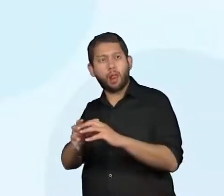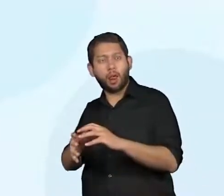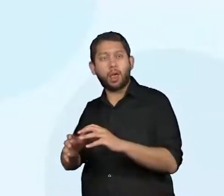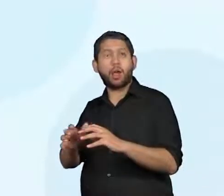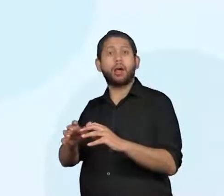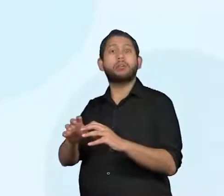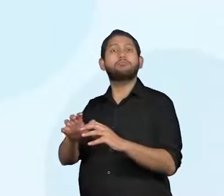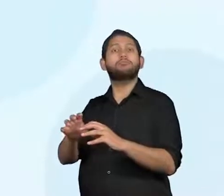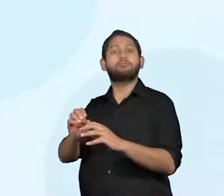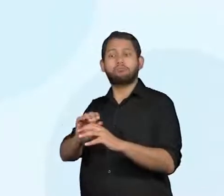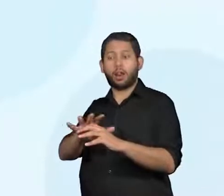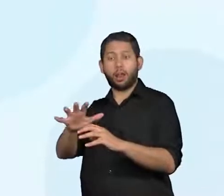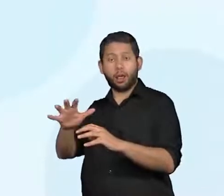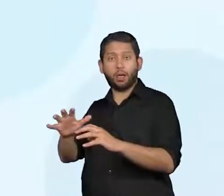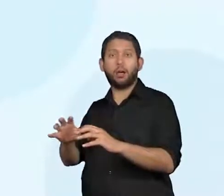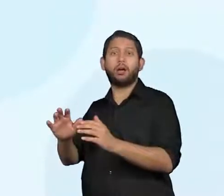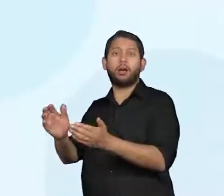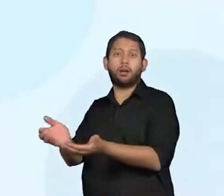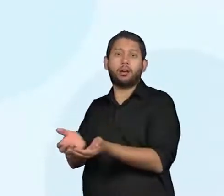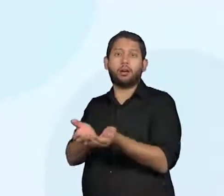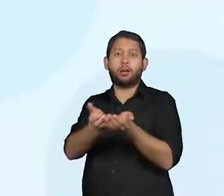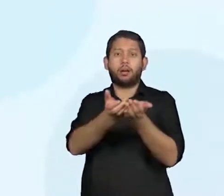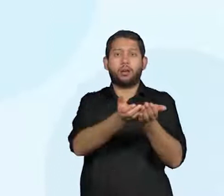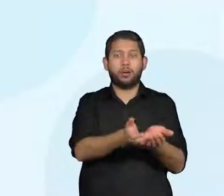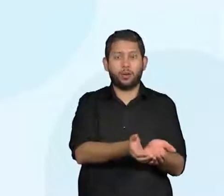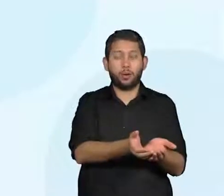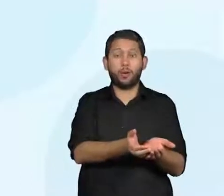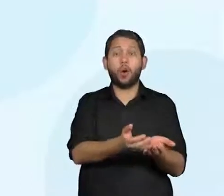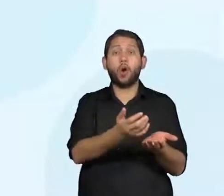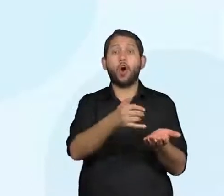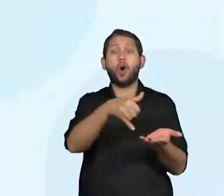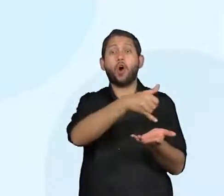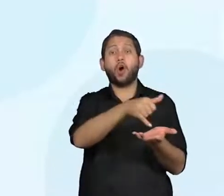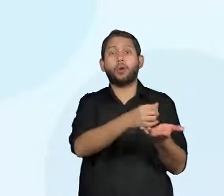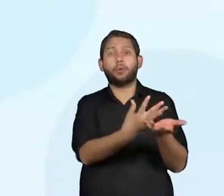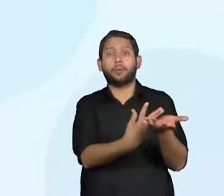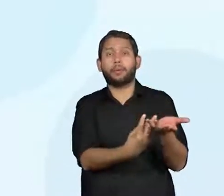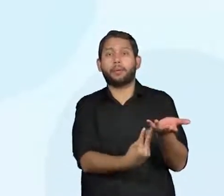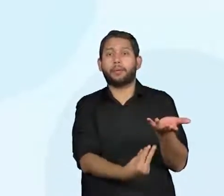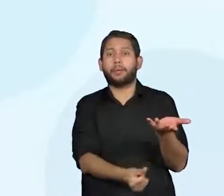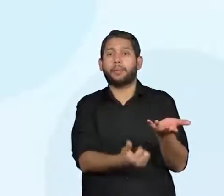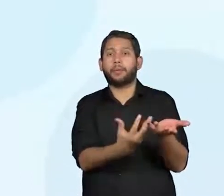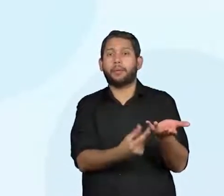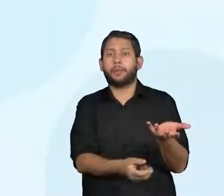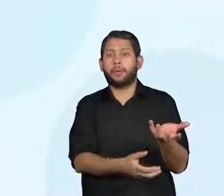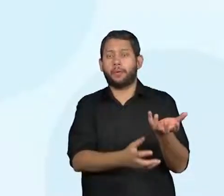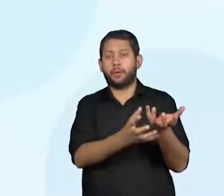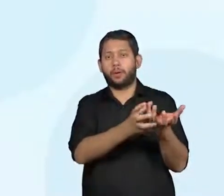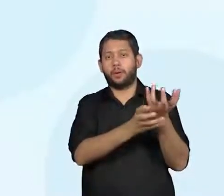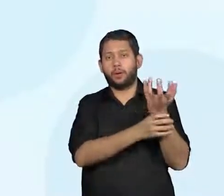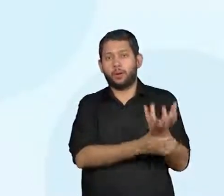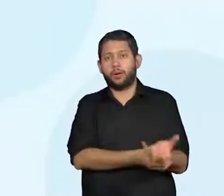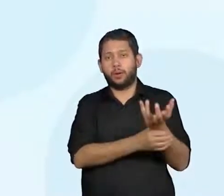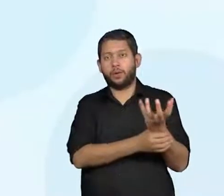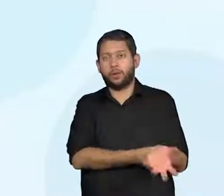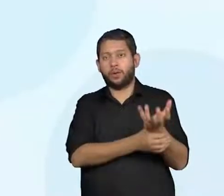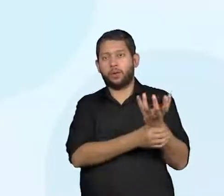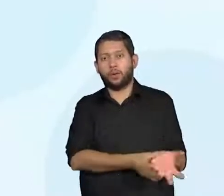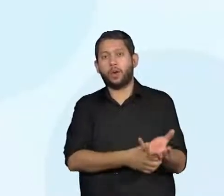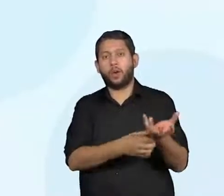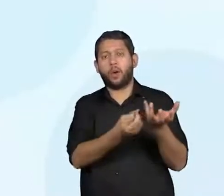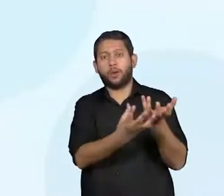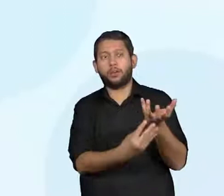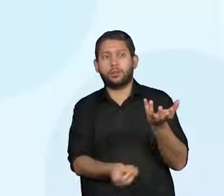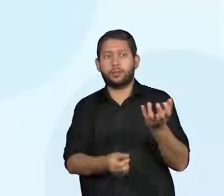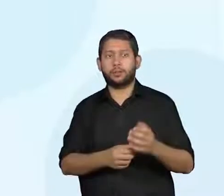dourar. Escorra em papel toalha. Ó, igual eu falei, para não encharcar aí de óleo, né? Olha só. Isso. E